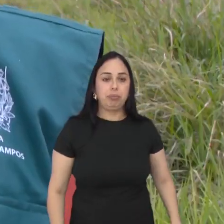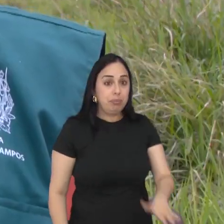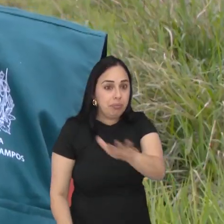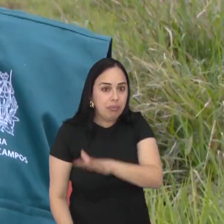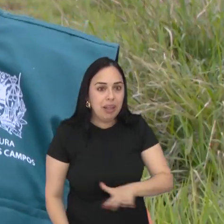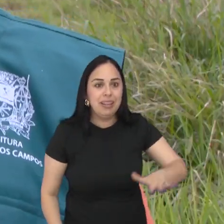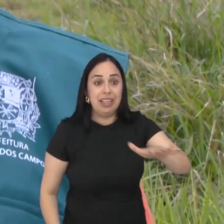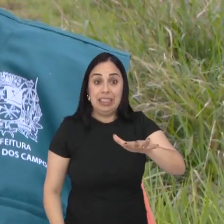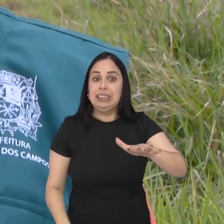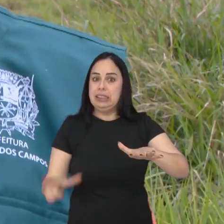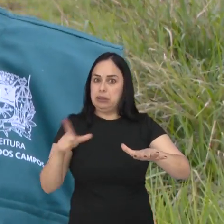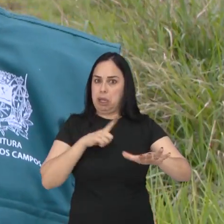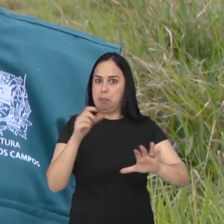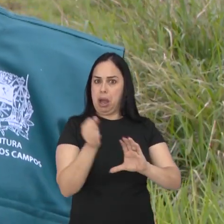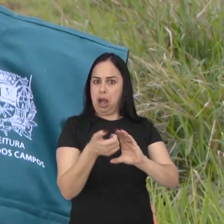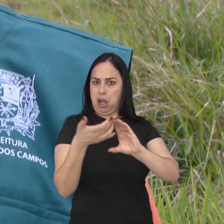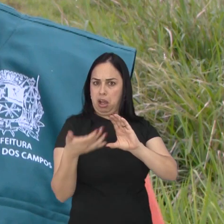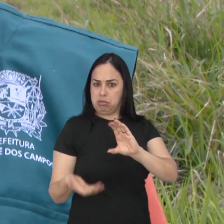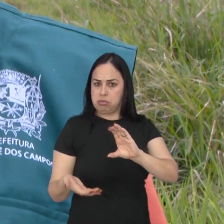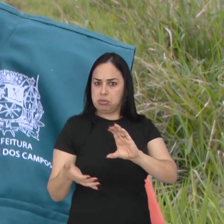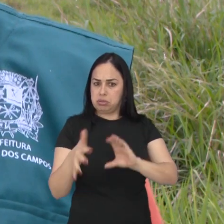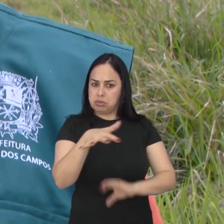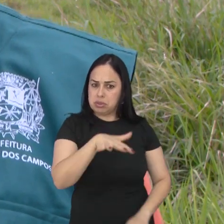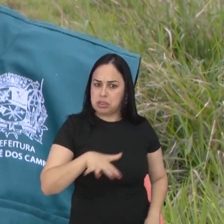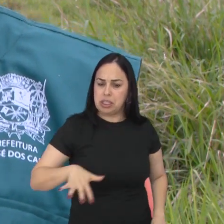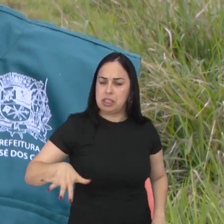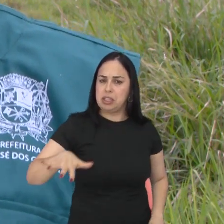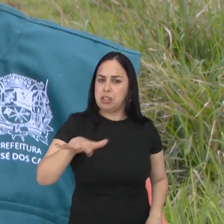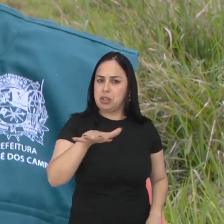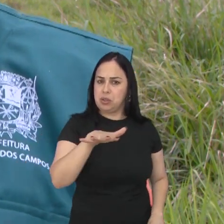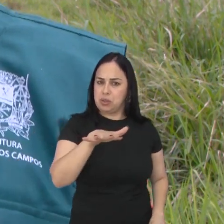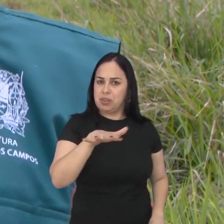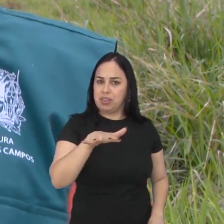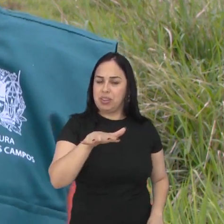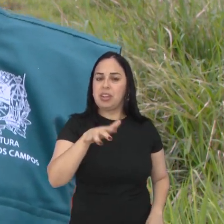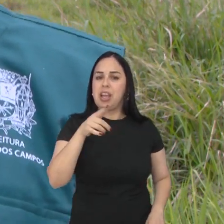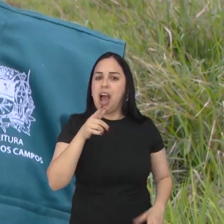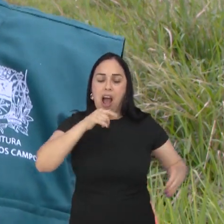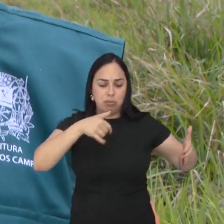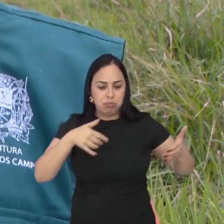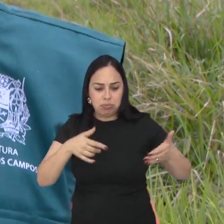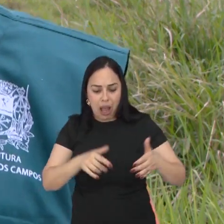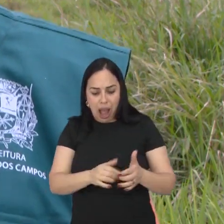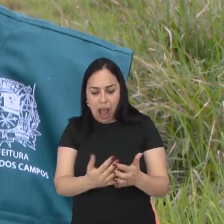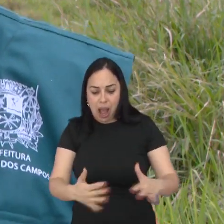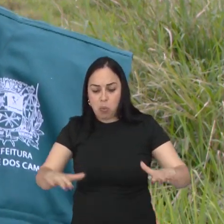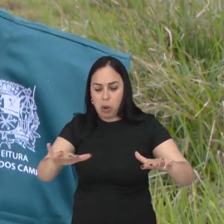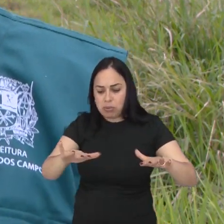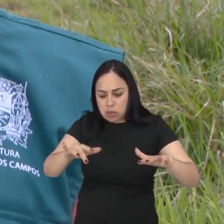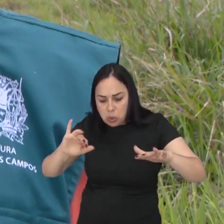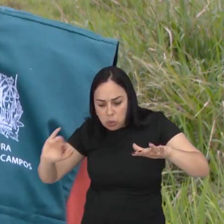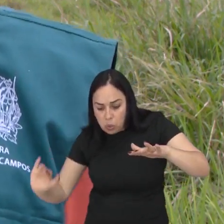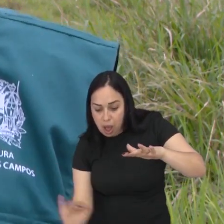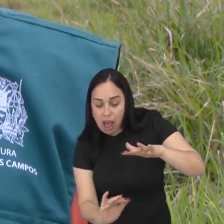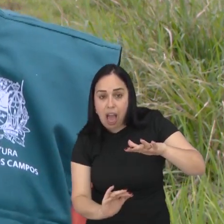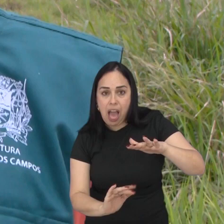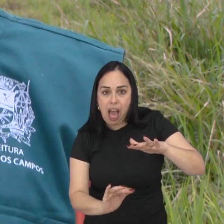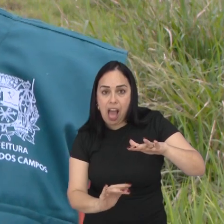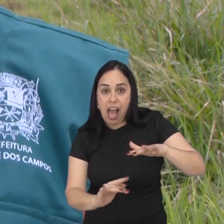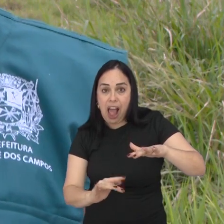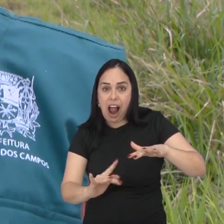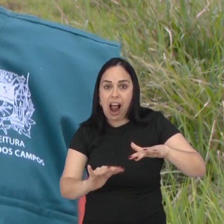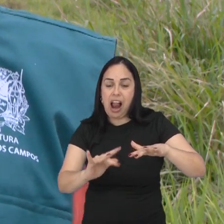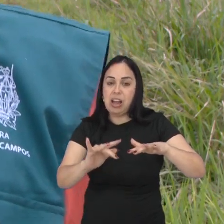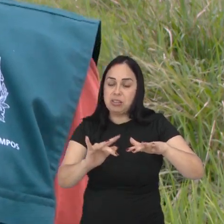Toda a região ela é caracterizada como uma região de abastecimento do aquífero que tem o subterrâneo aqui